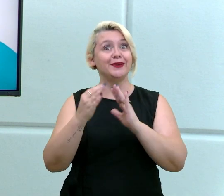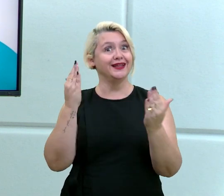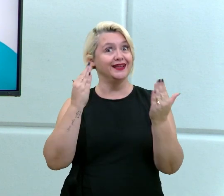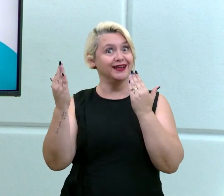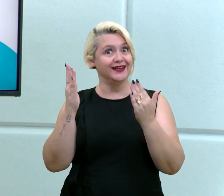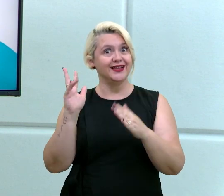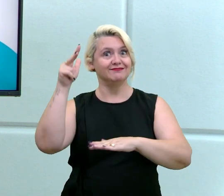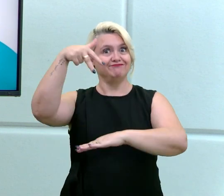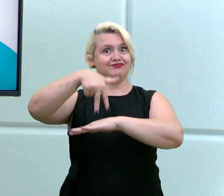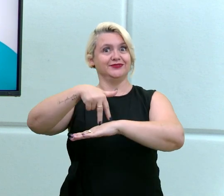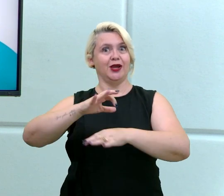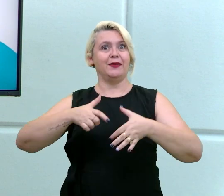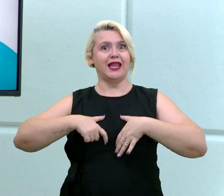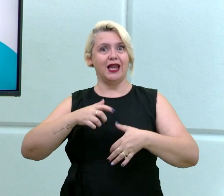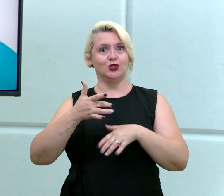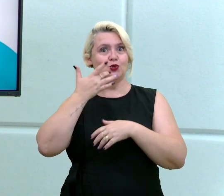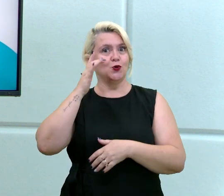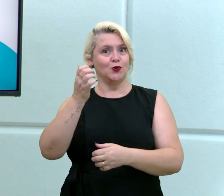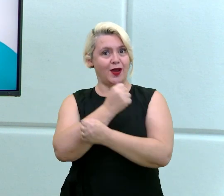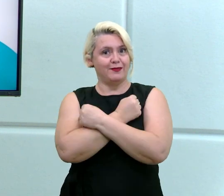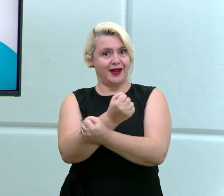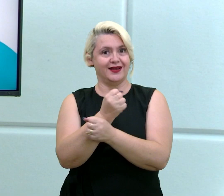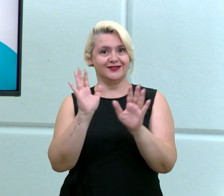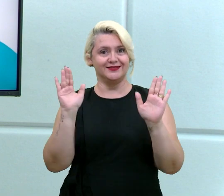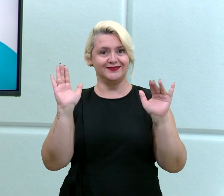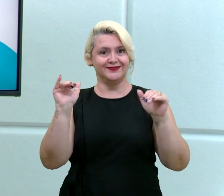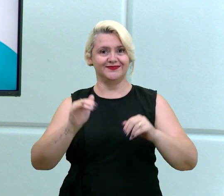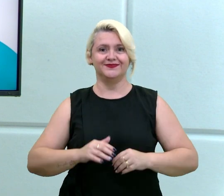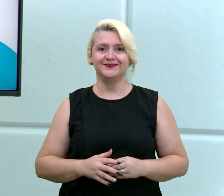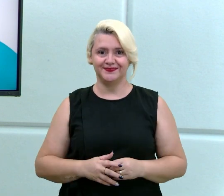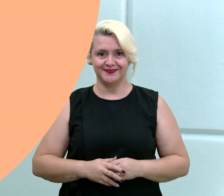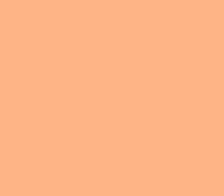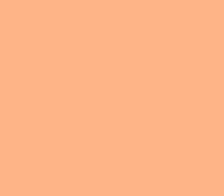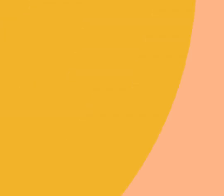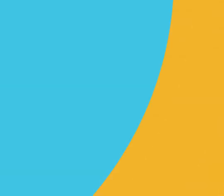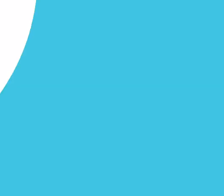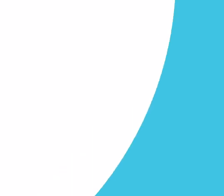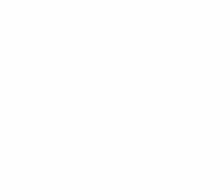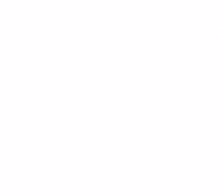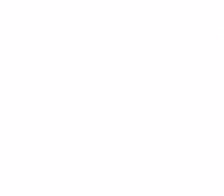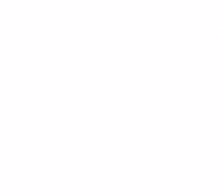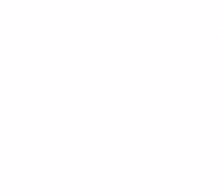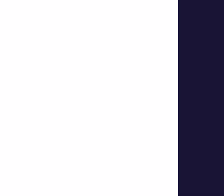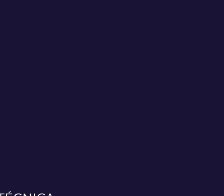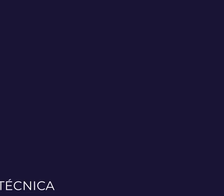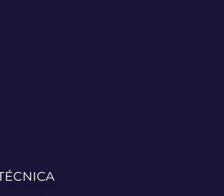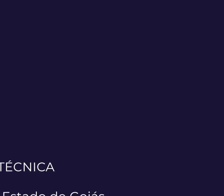pódio. Abraço.